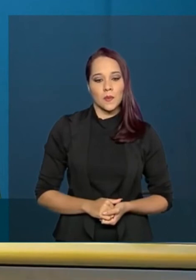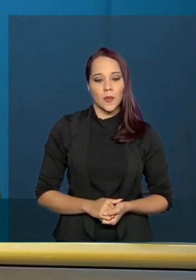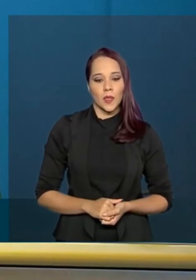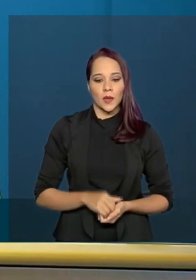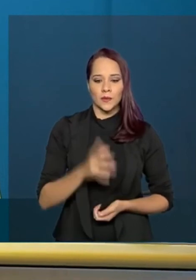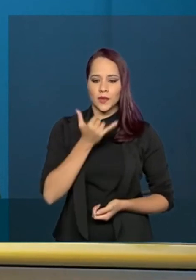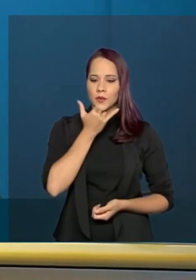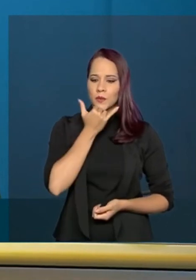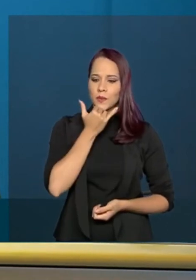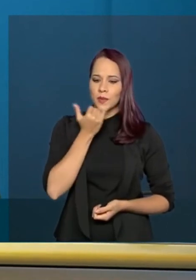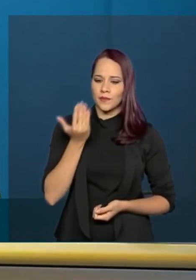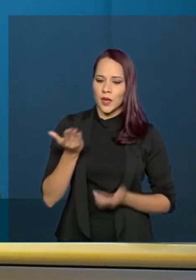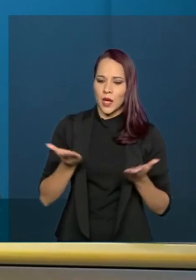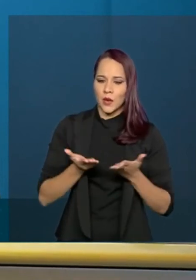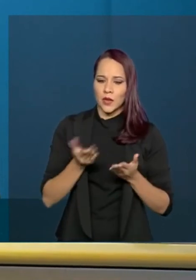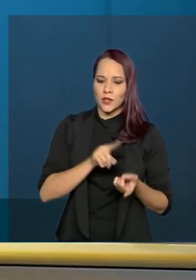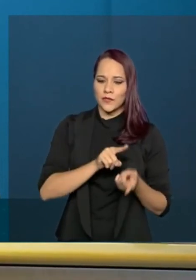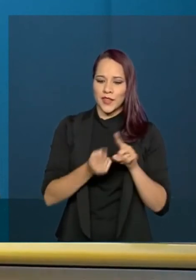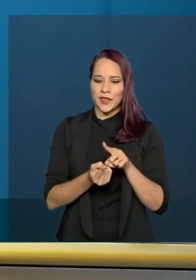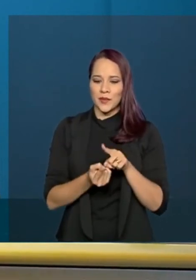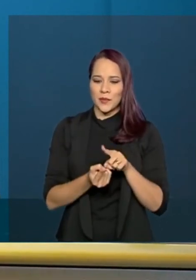Desculpa, acho que agora a gente inverteu.